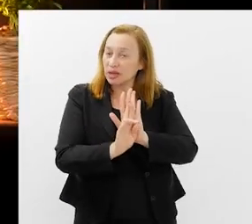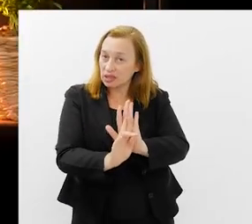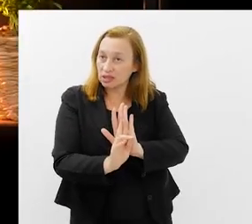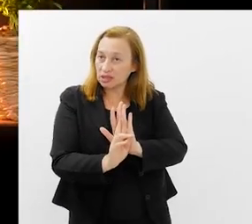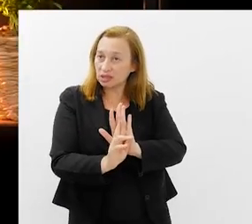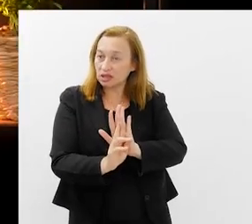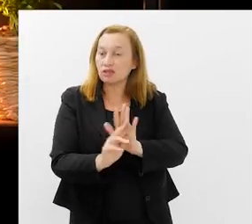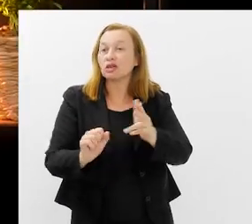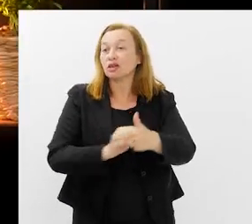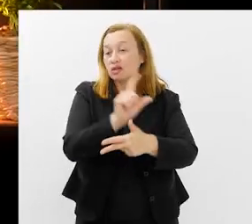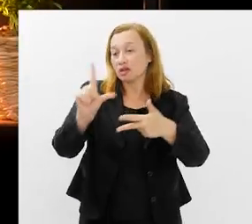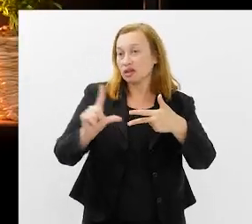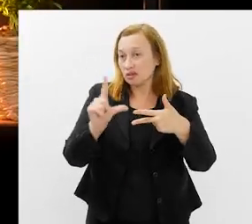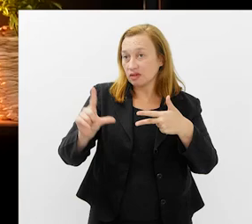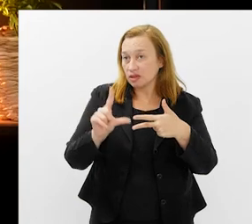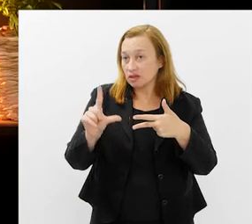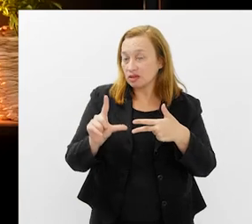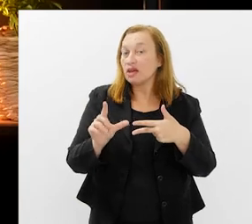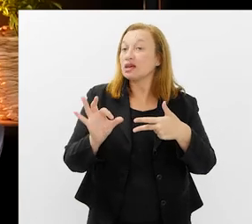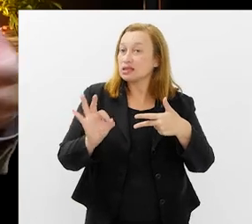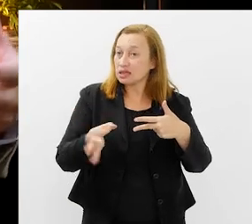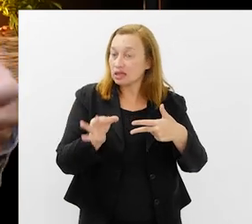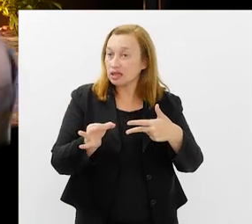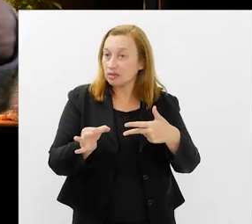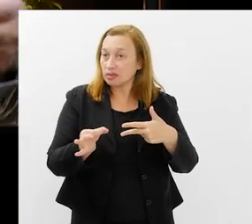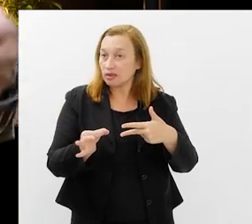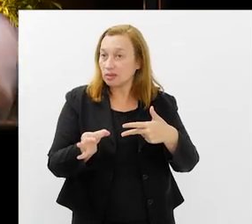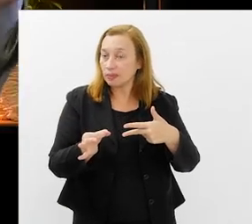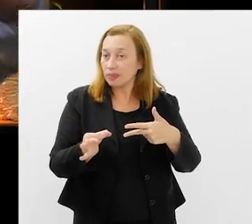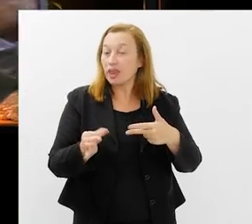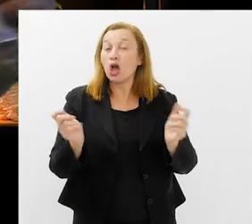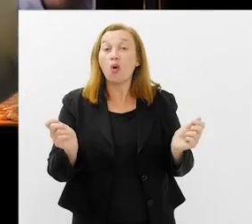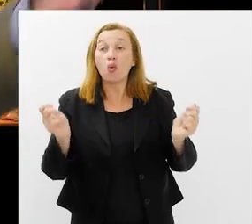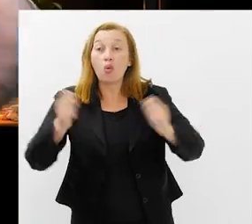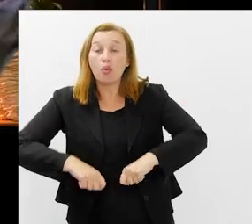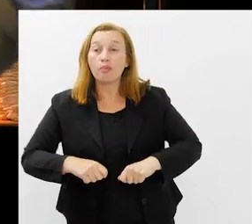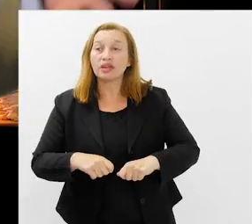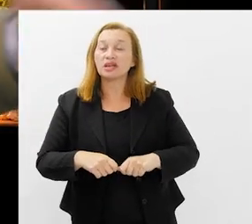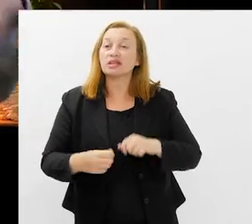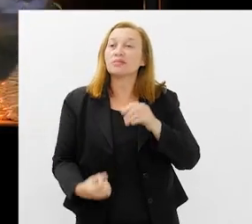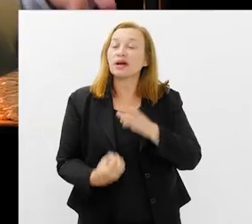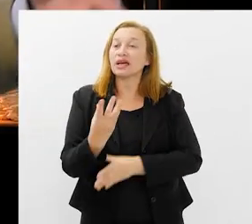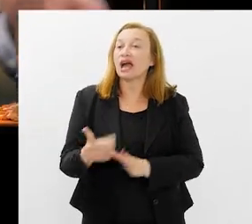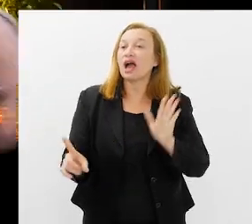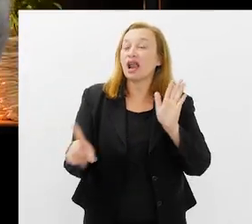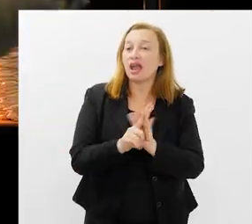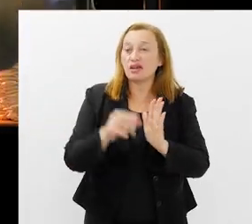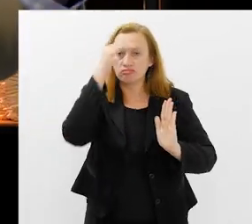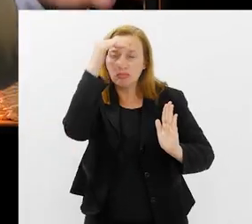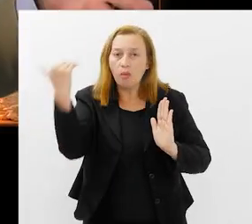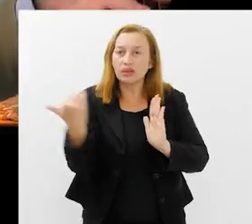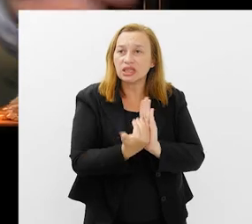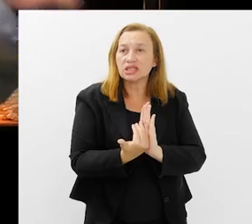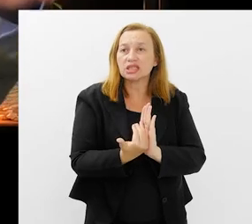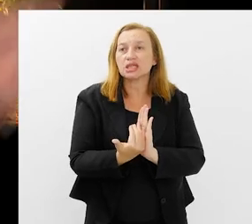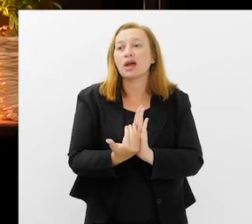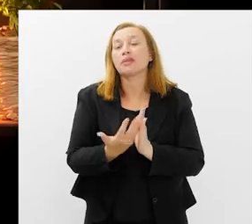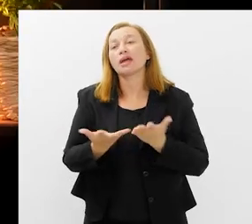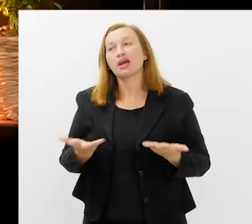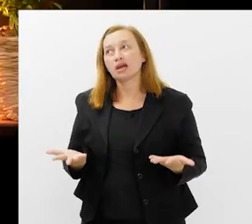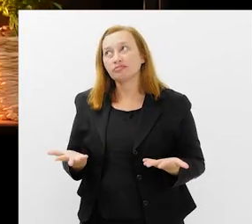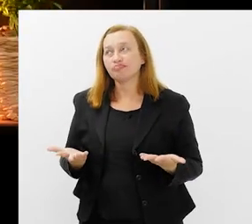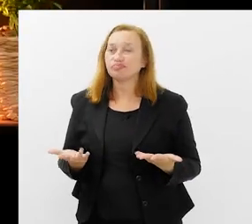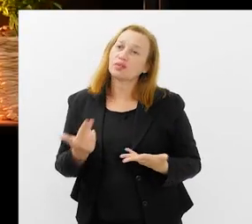seus representantes no legislativo, que são efetivamente aqueles dotados da competência para editar leis que devem ser cumpridas,